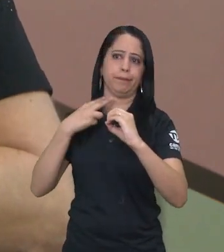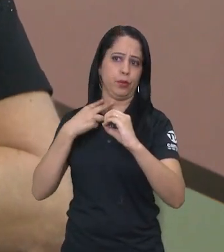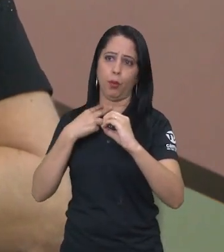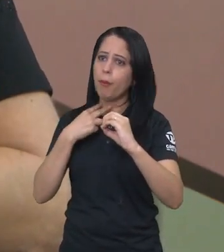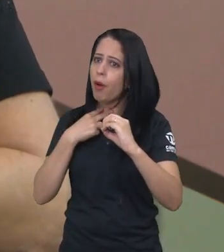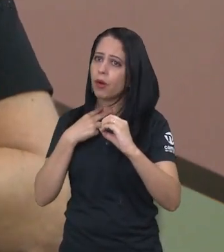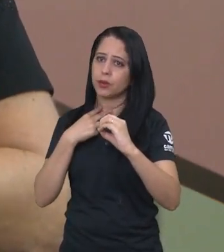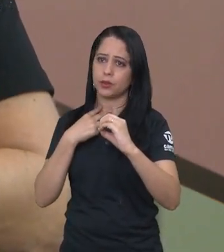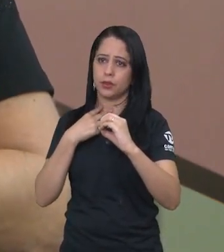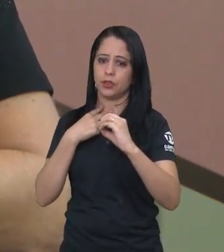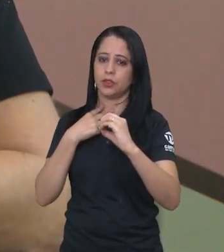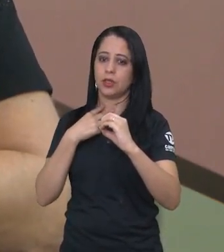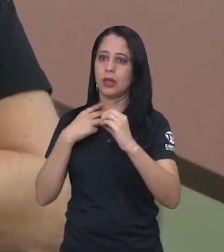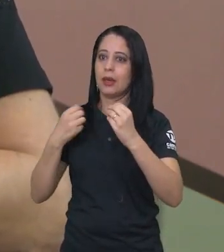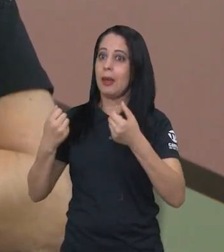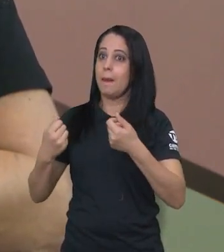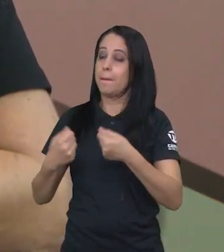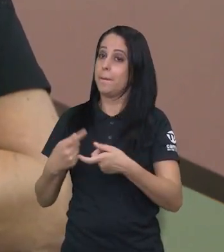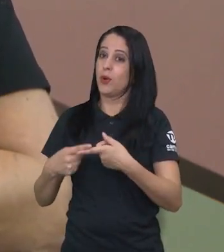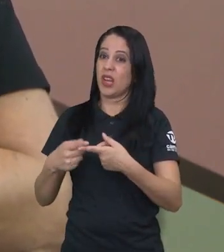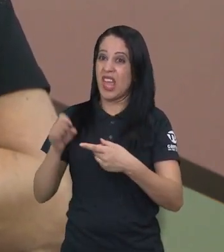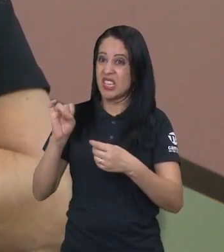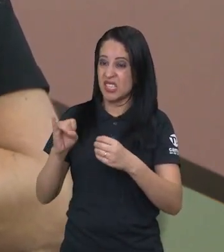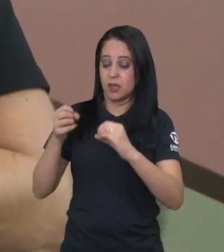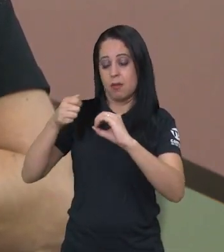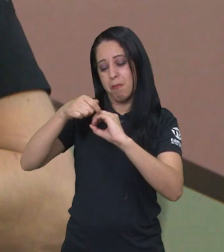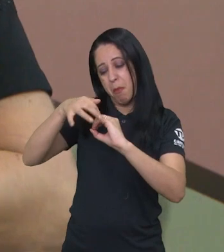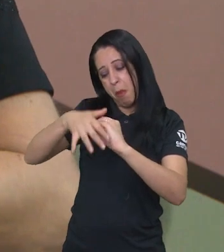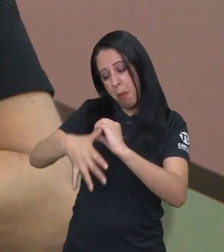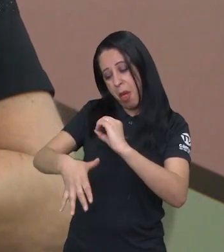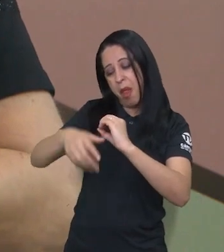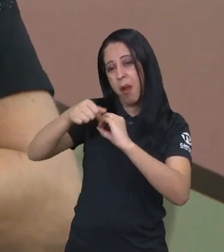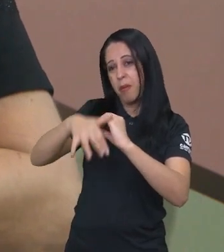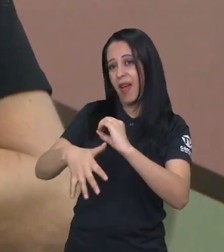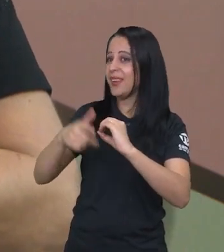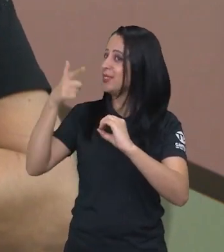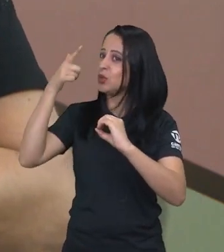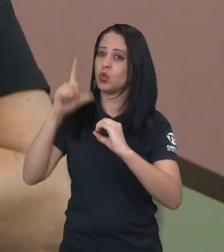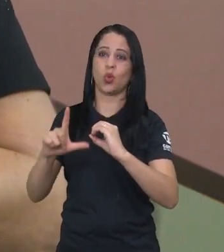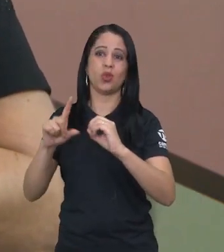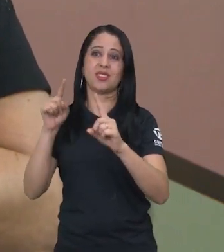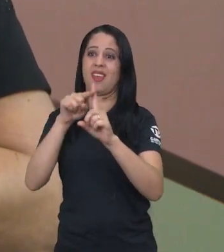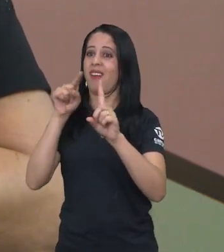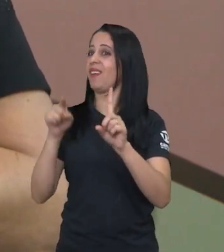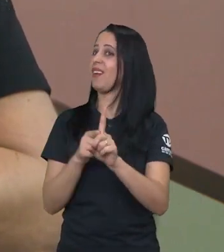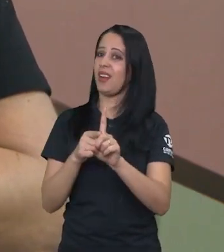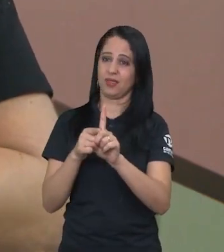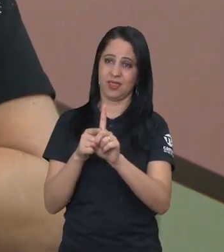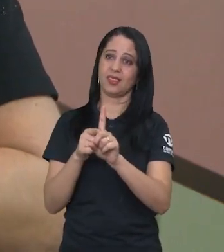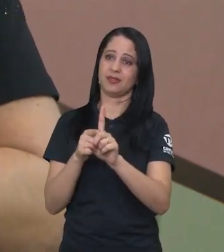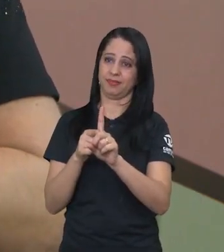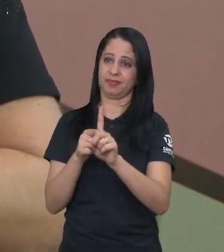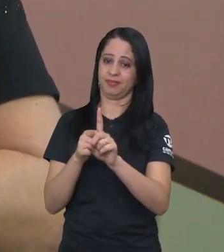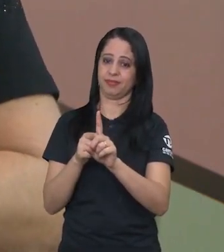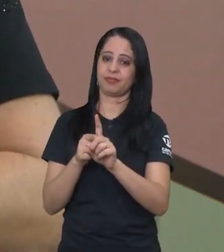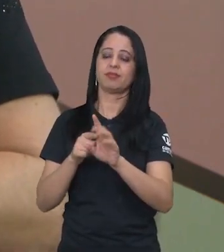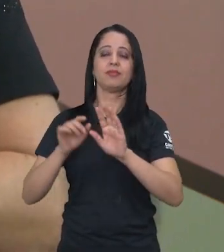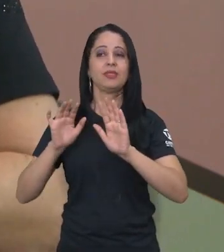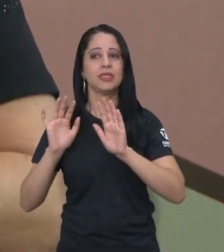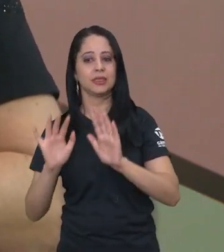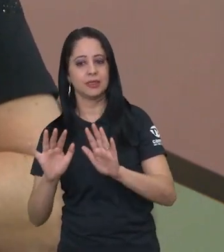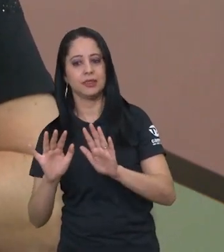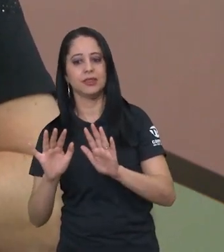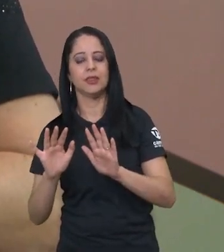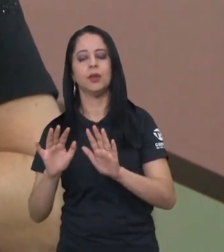hiperestímulo ovariano. Se ela tem um risco de ter um hiperestímulo ovariano, a gente também não pode fazer transferência a fresco, né?